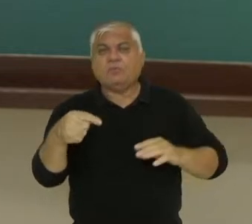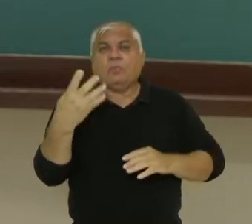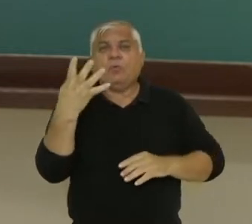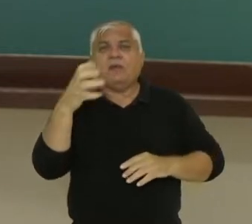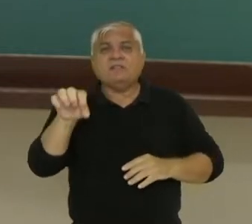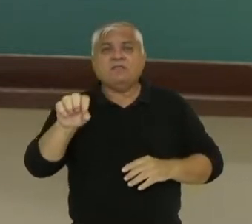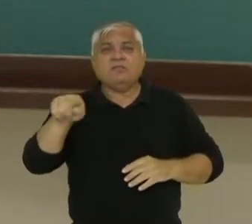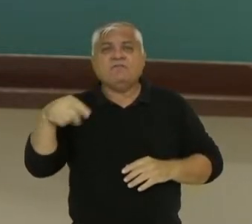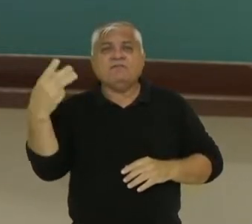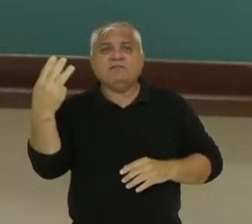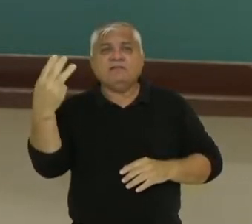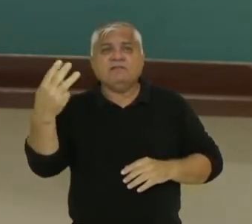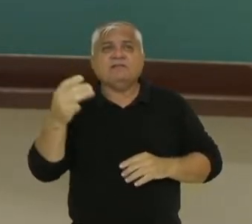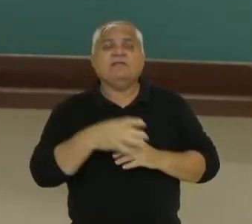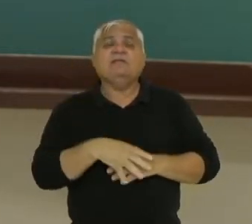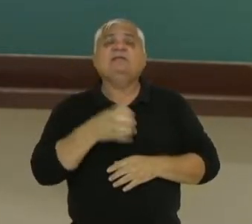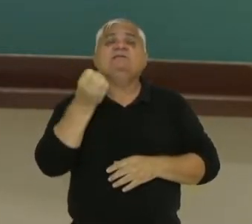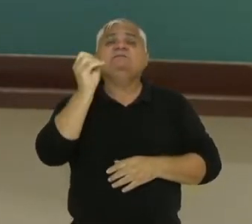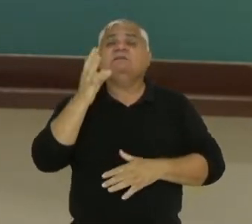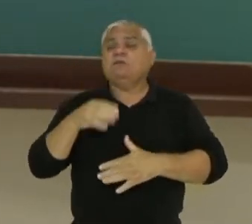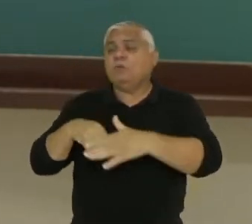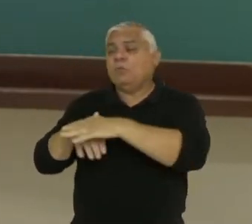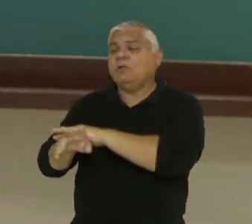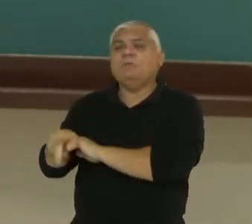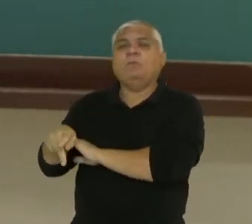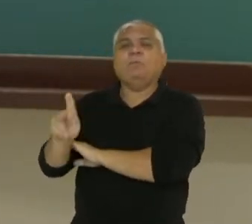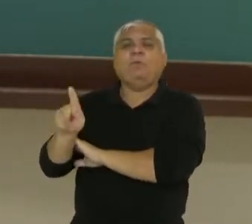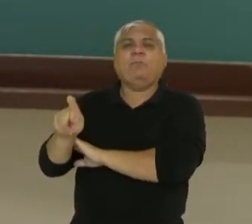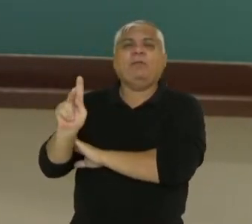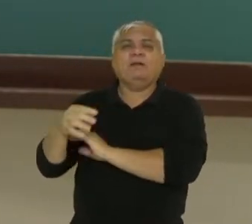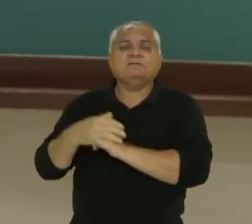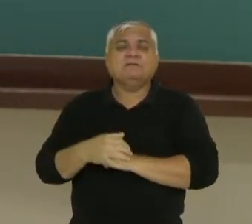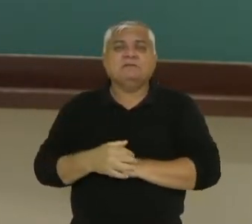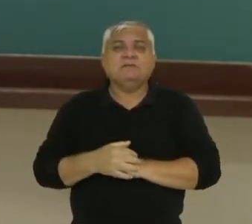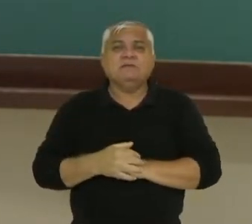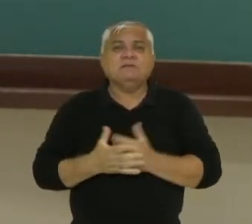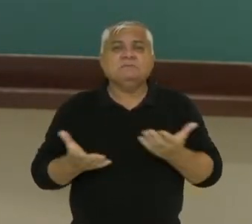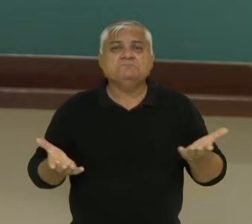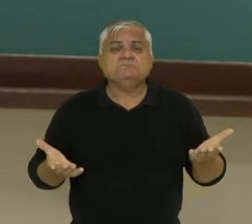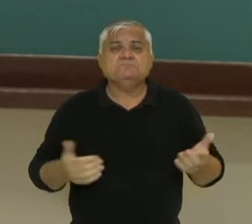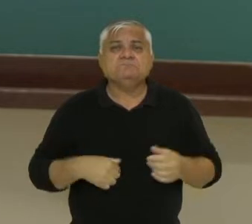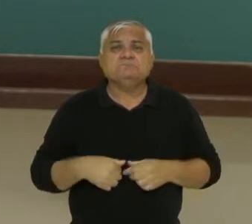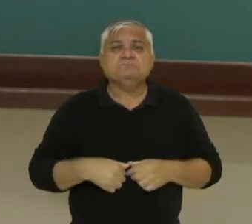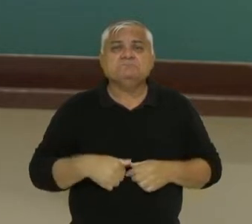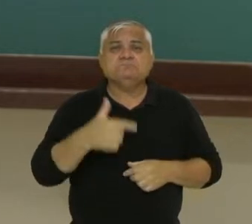49,33, eu deixasse na poupança, na poupança renderia apenas